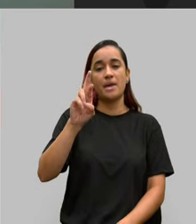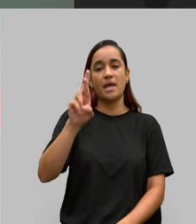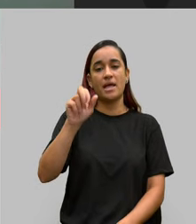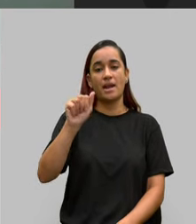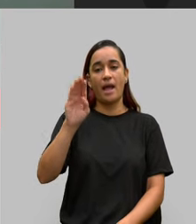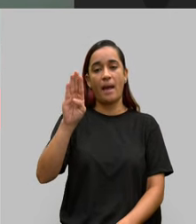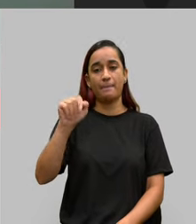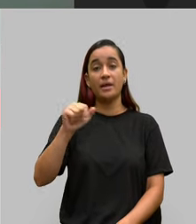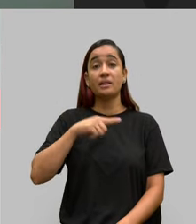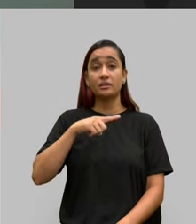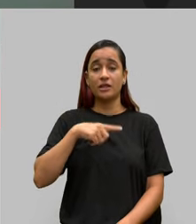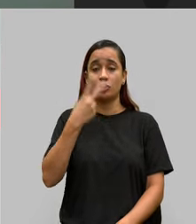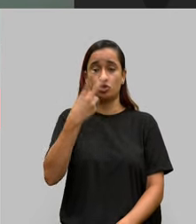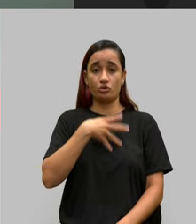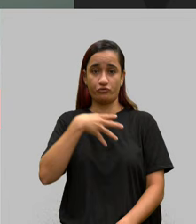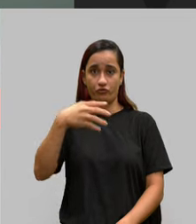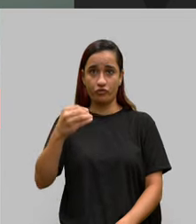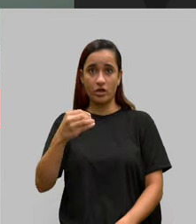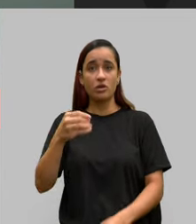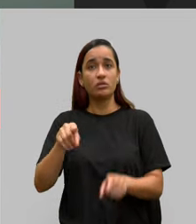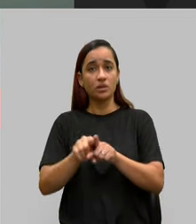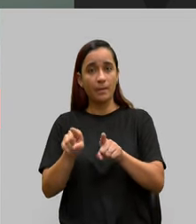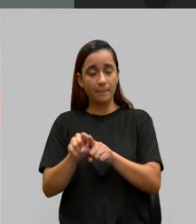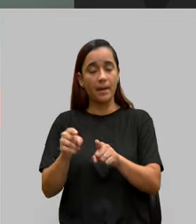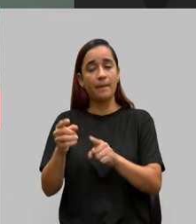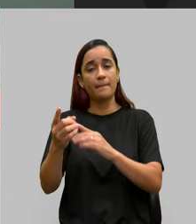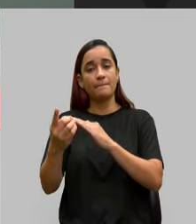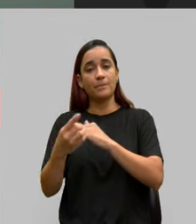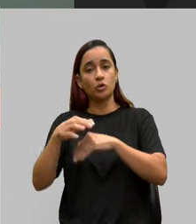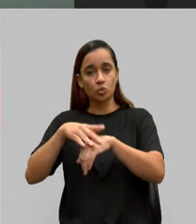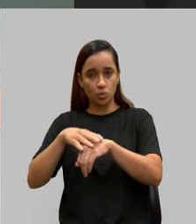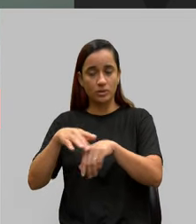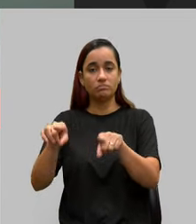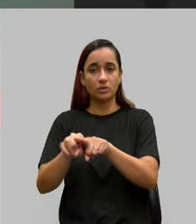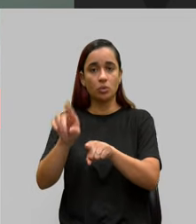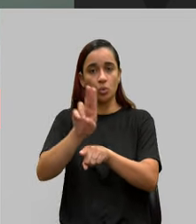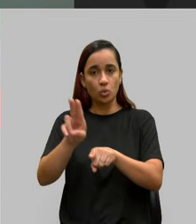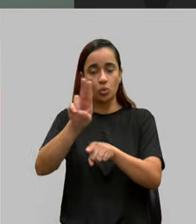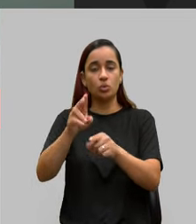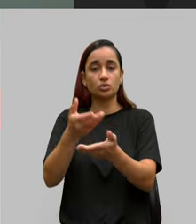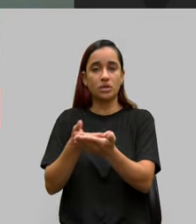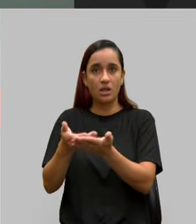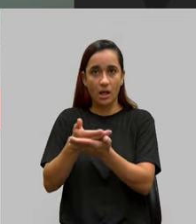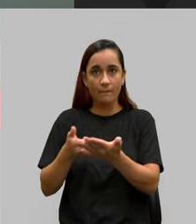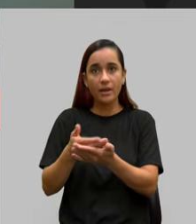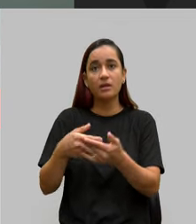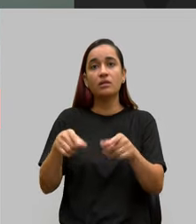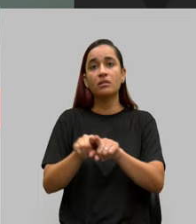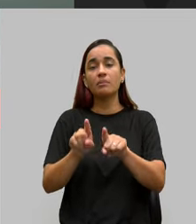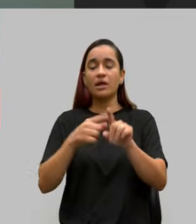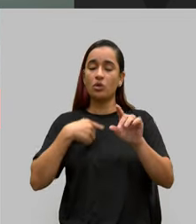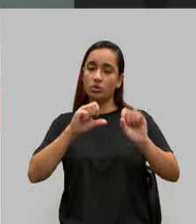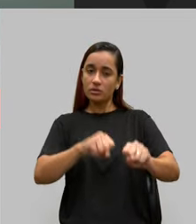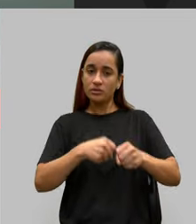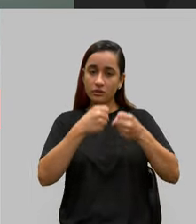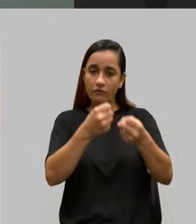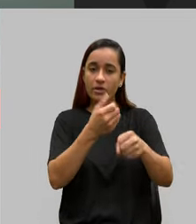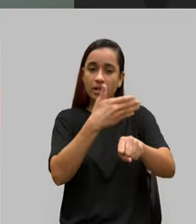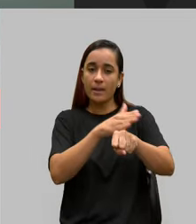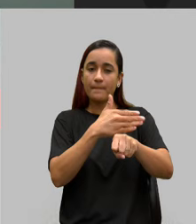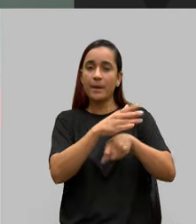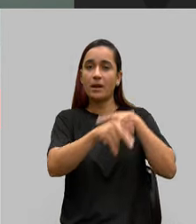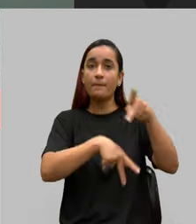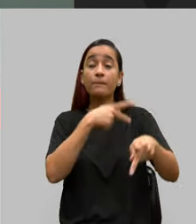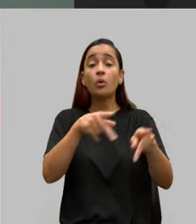medicinal sou médica emergencista trabalho no SUS defendo e apoio as políticas públicas antiproibicionista eí acredito na